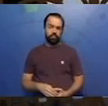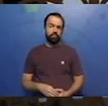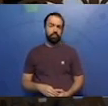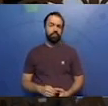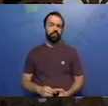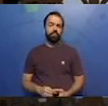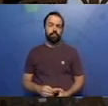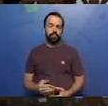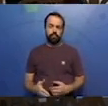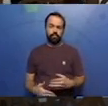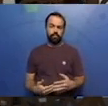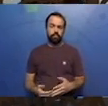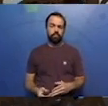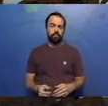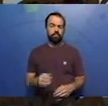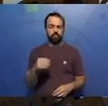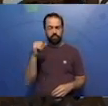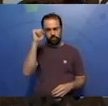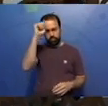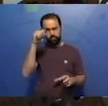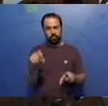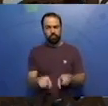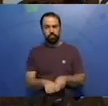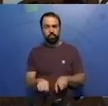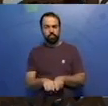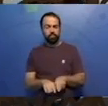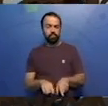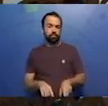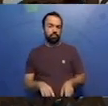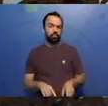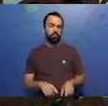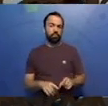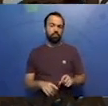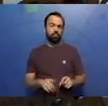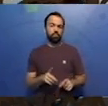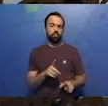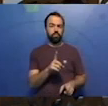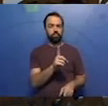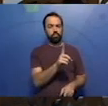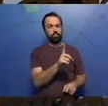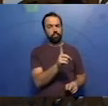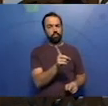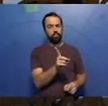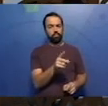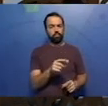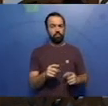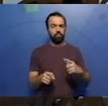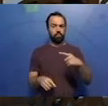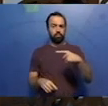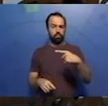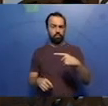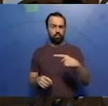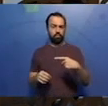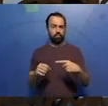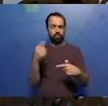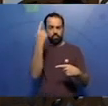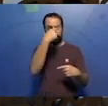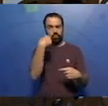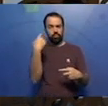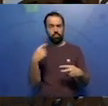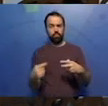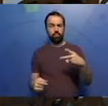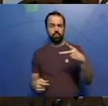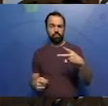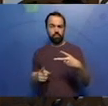ó. Aprendeu também que ele tem um ponteiro que indica as horas, um ponteiro que indica